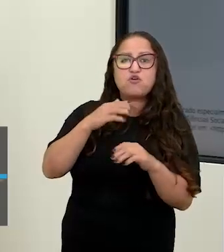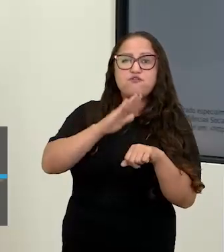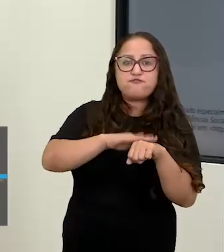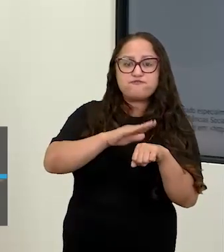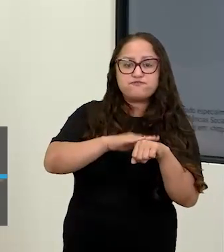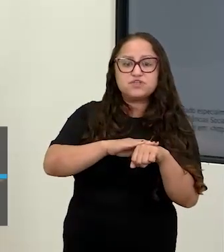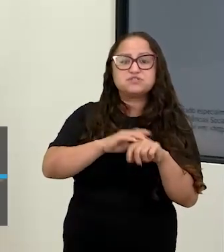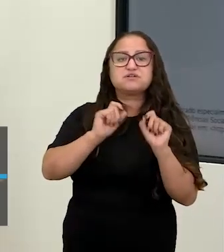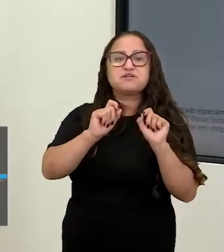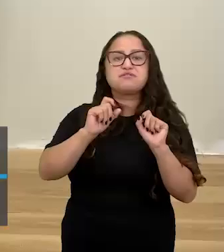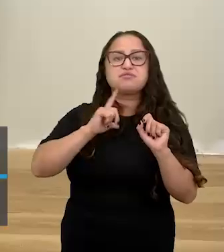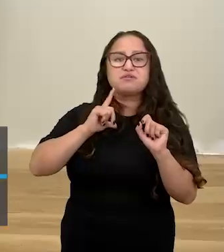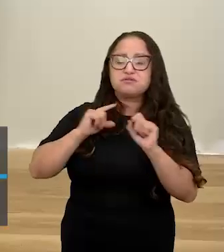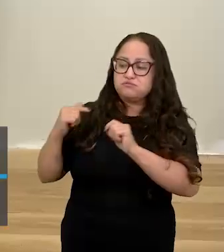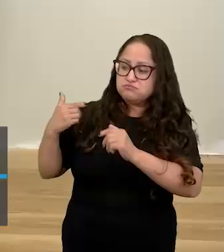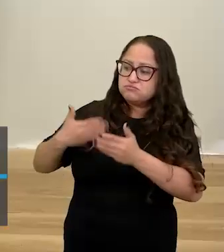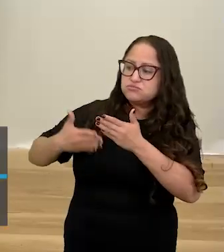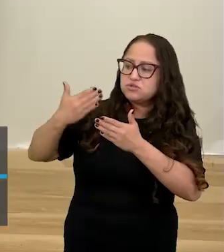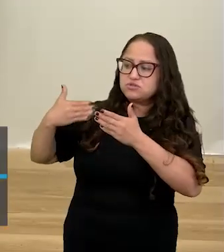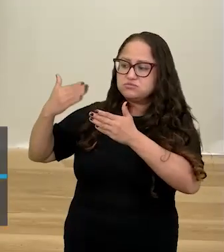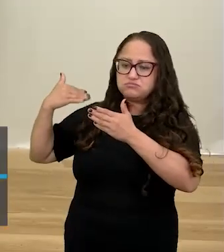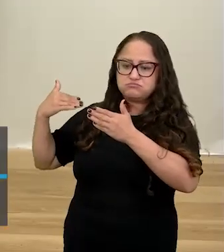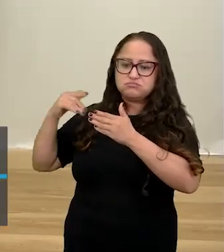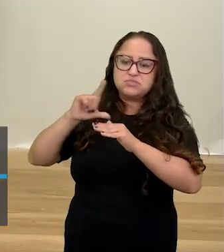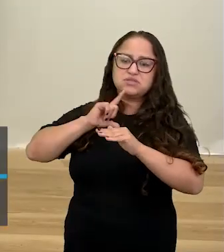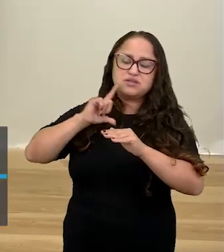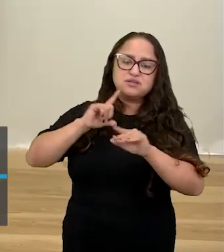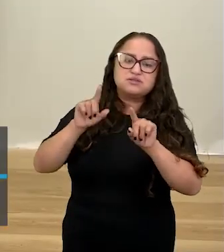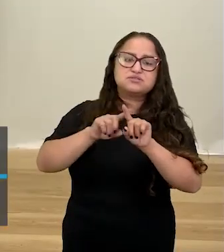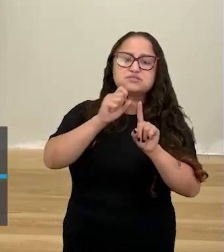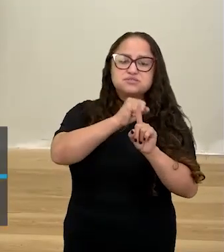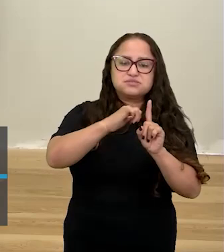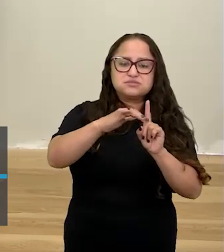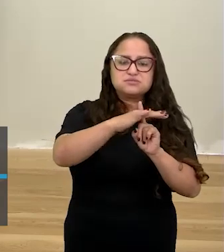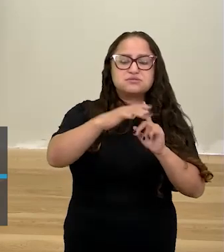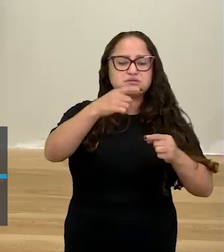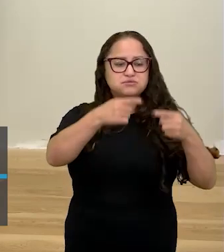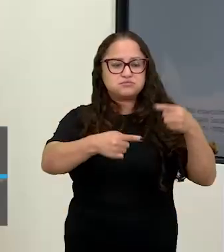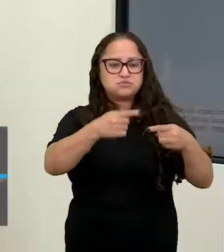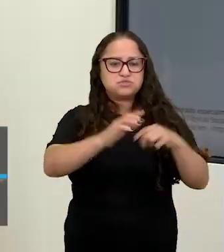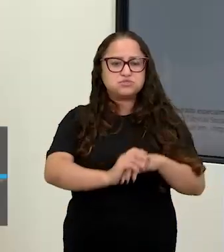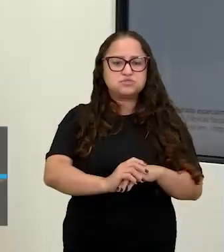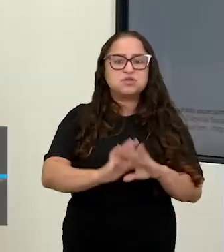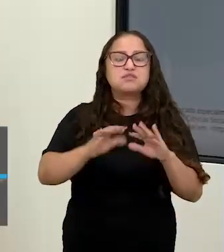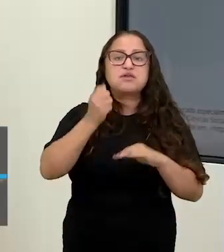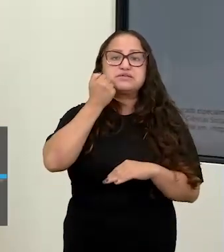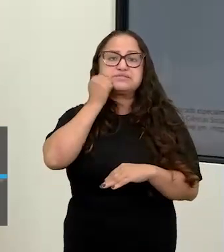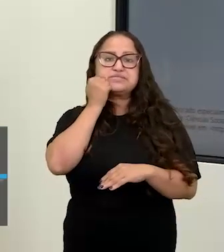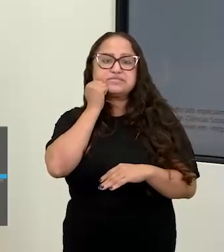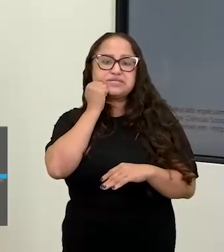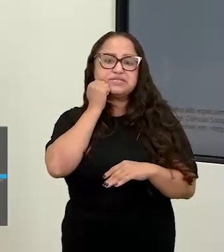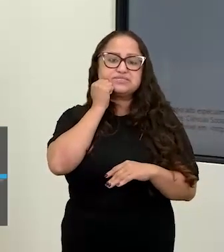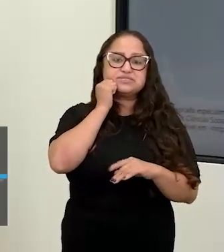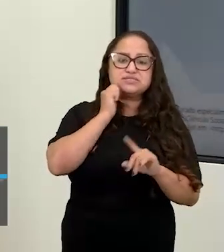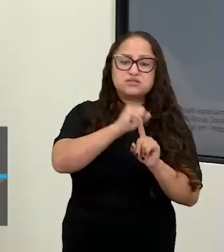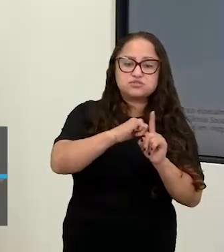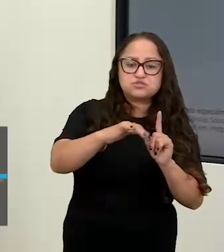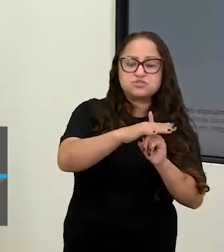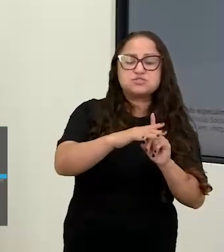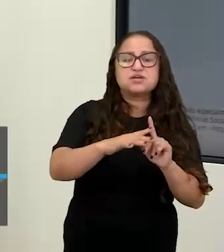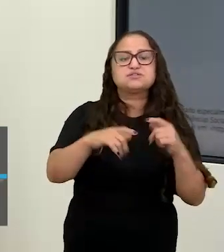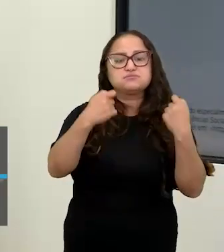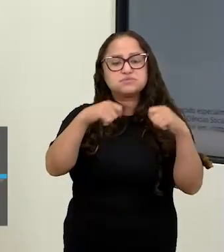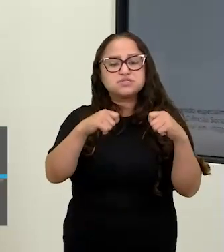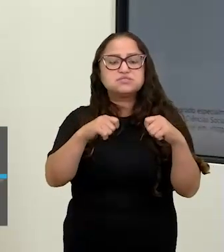sociologia, antropologia e ciências políticas, né? Então, uma pessoa que faz ciências sociais na universidade que eu fiz teria que escolher, ao final